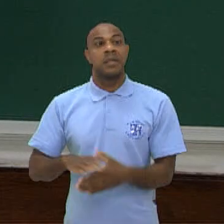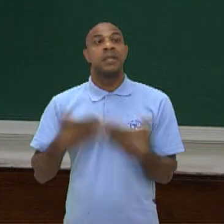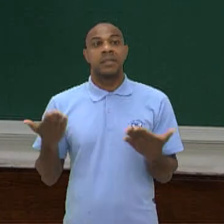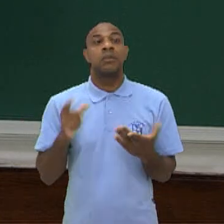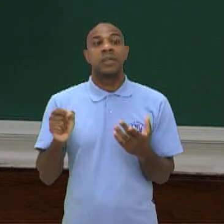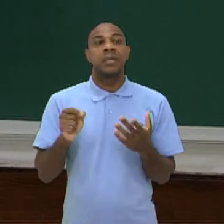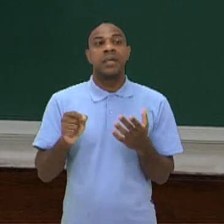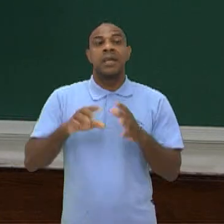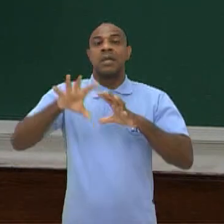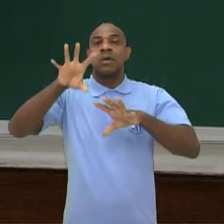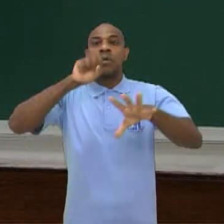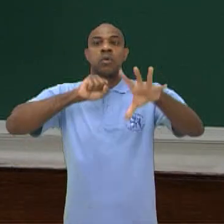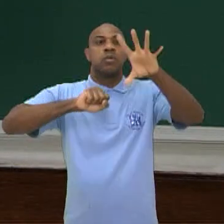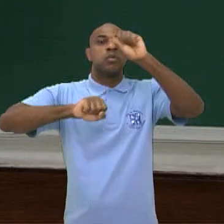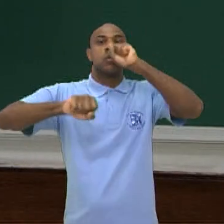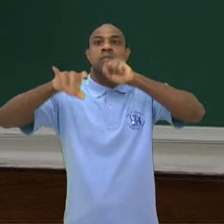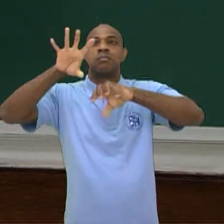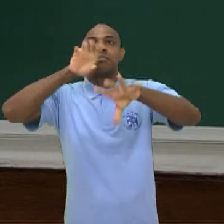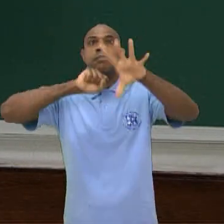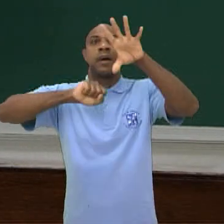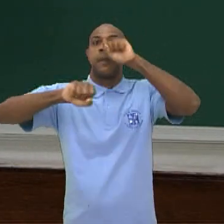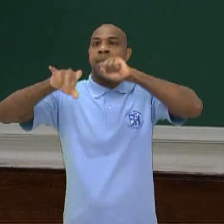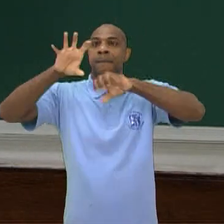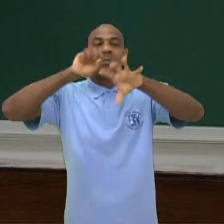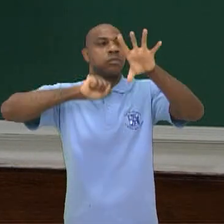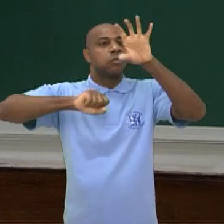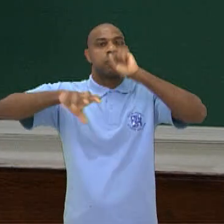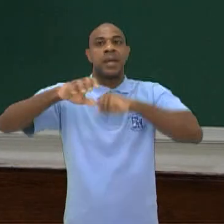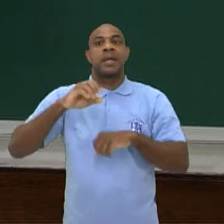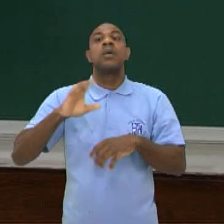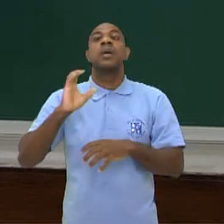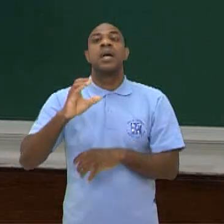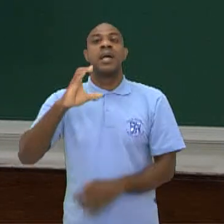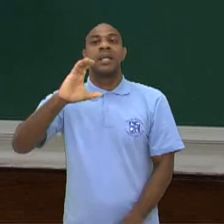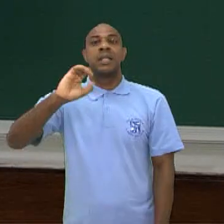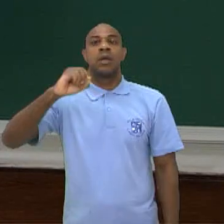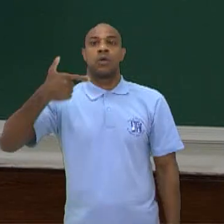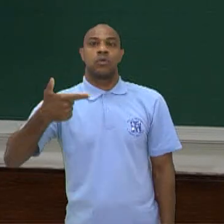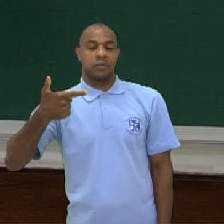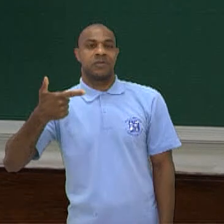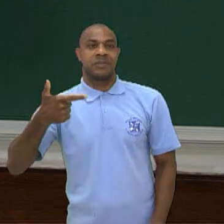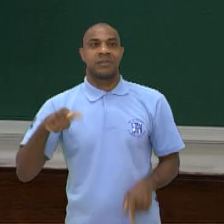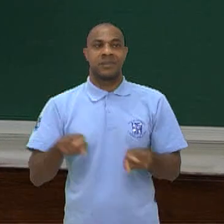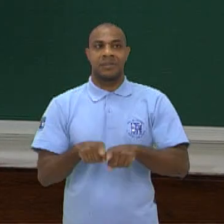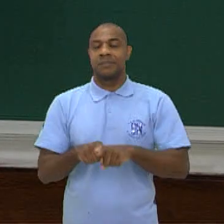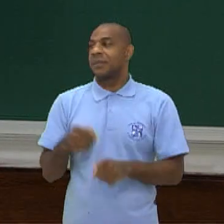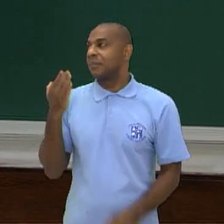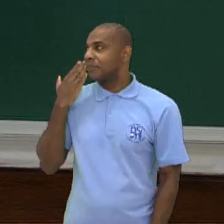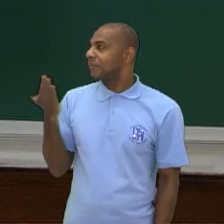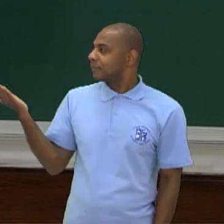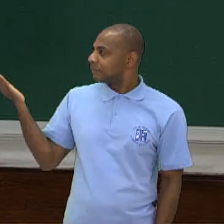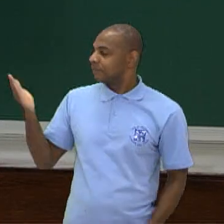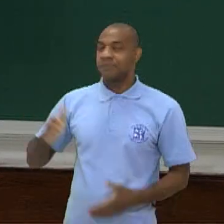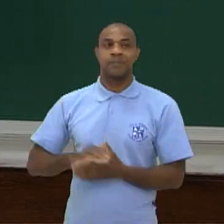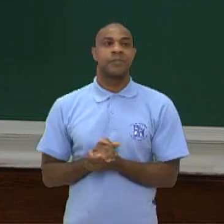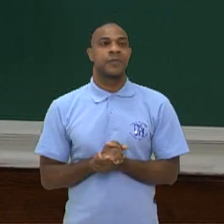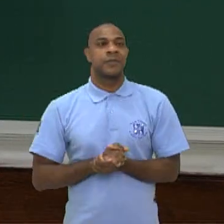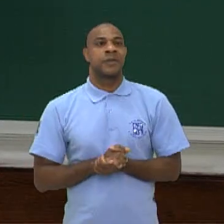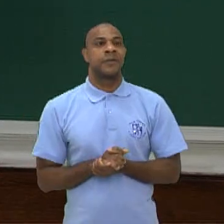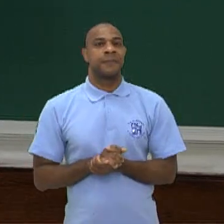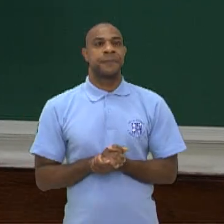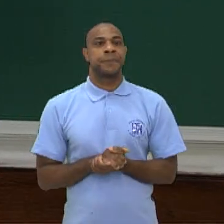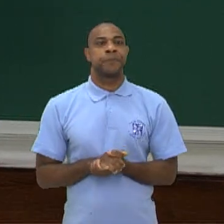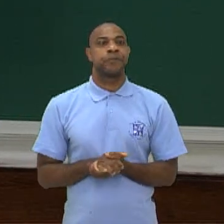gás carbônico do ar. E a liberação do gás carbônico, respiração, decomposição, queima de combustíveis fósseis e